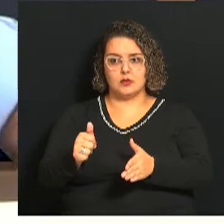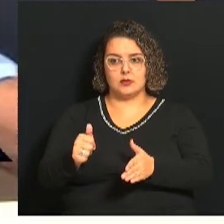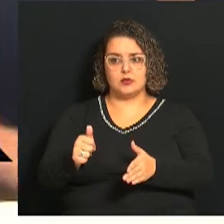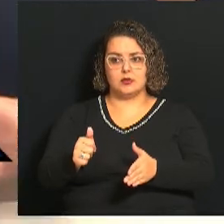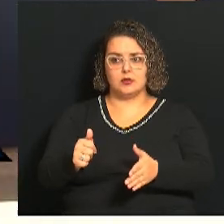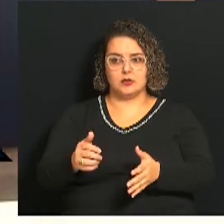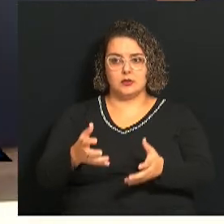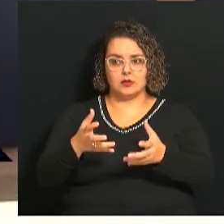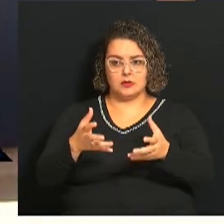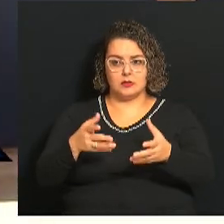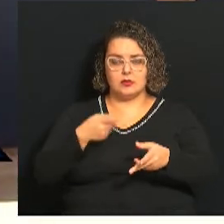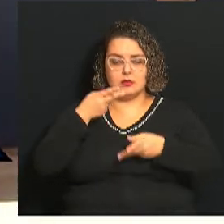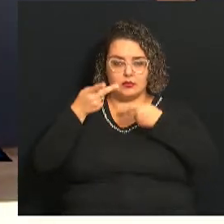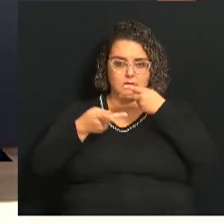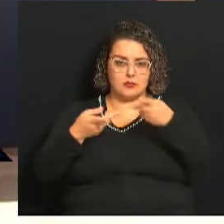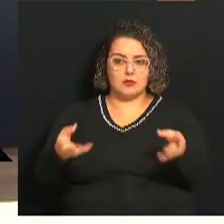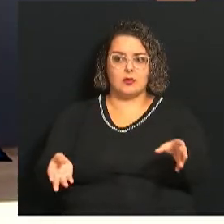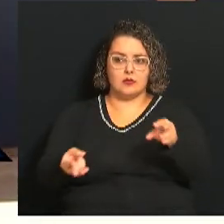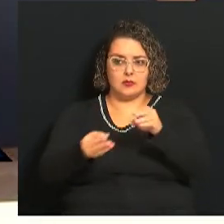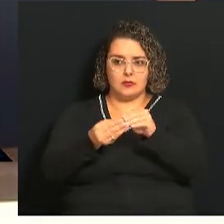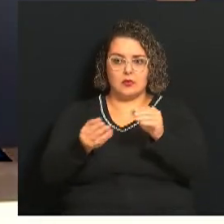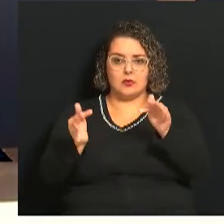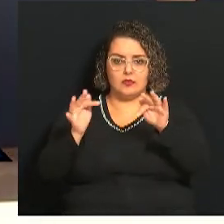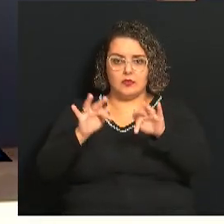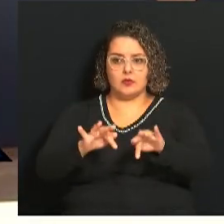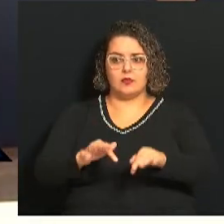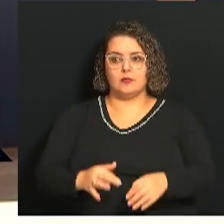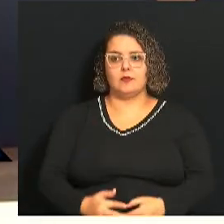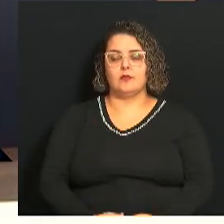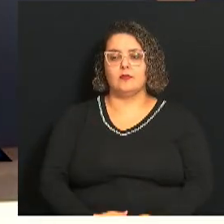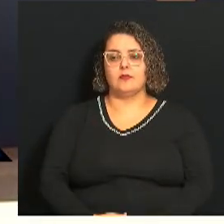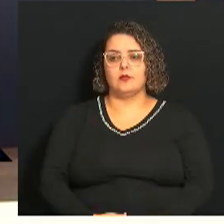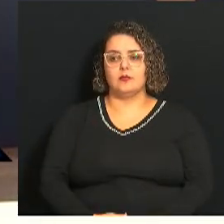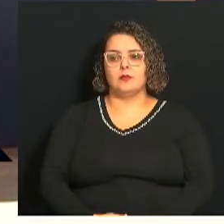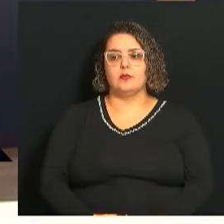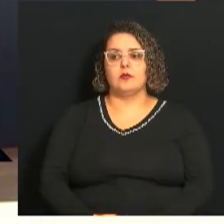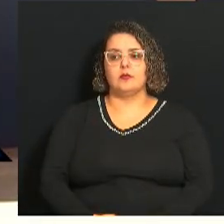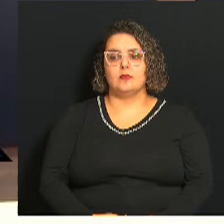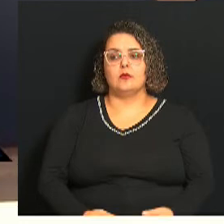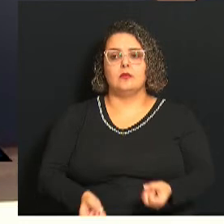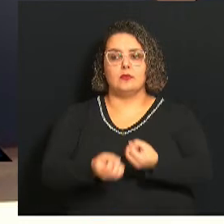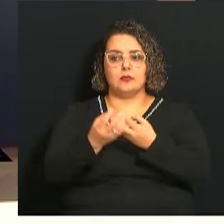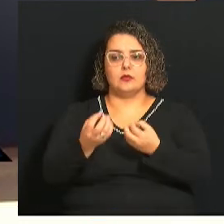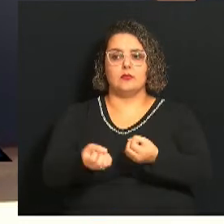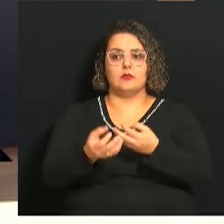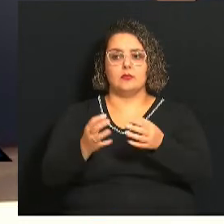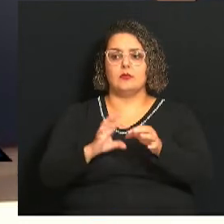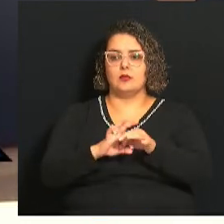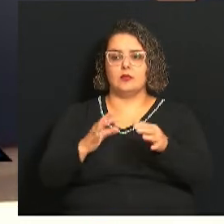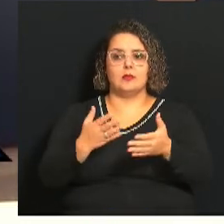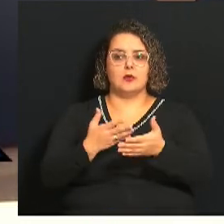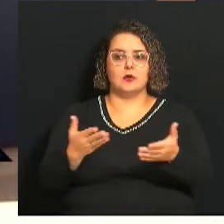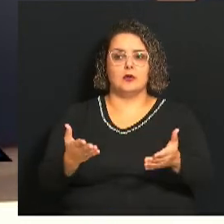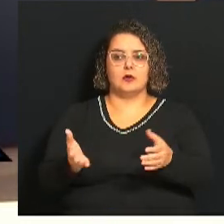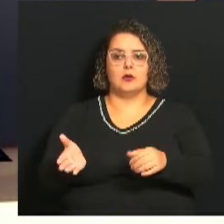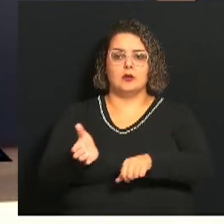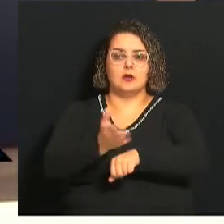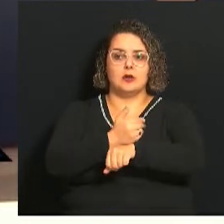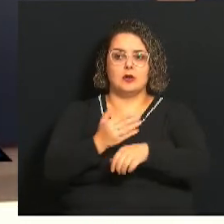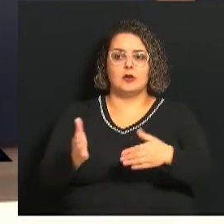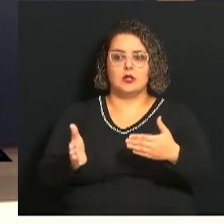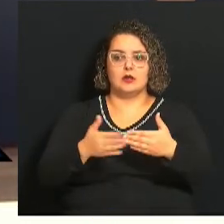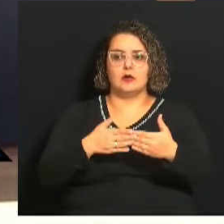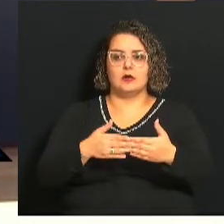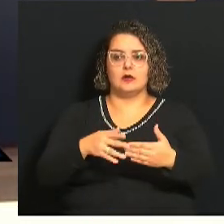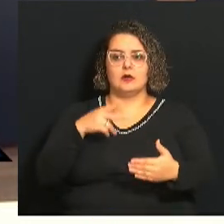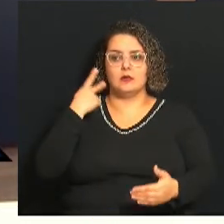fazer alguma consideração final, trazer mais alguma informação, à vontade, antes da gente encerrar, e também o vereador Paulo